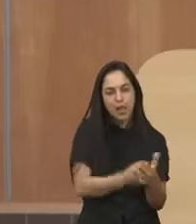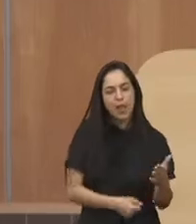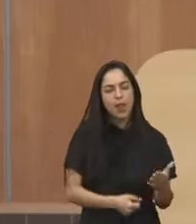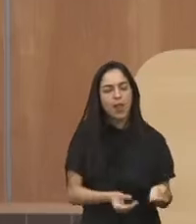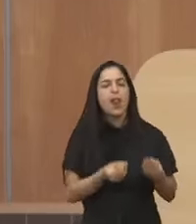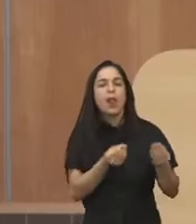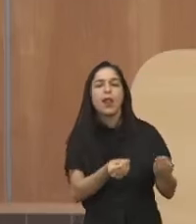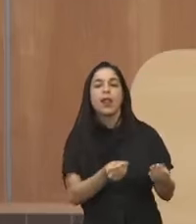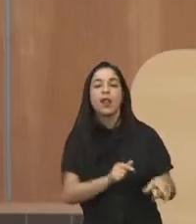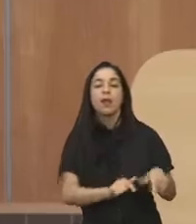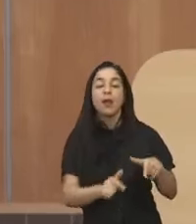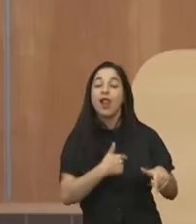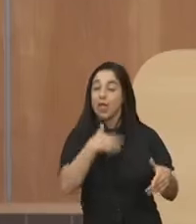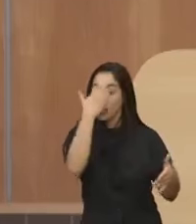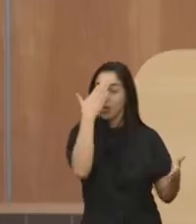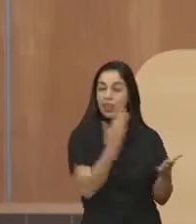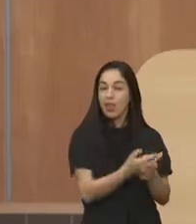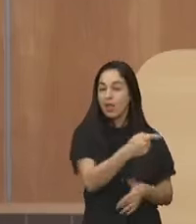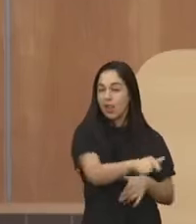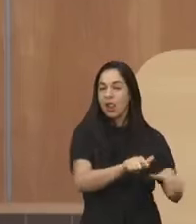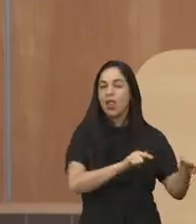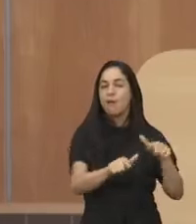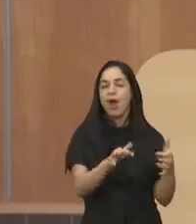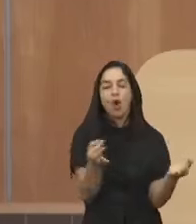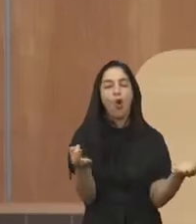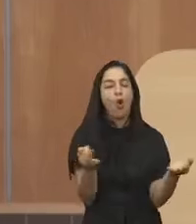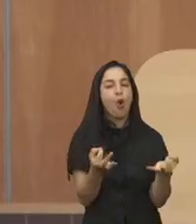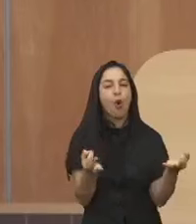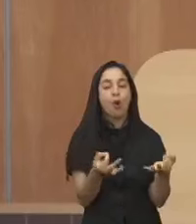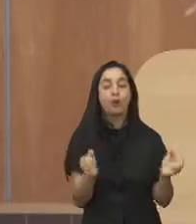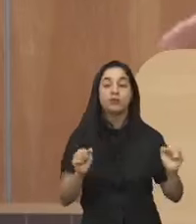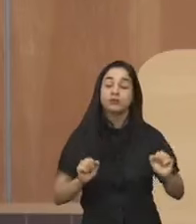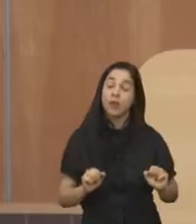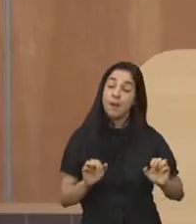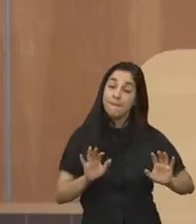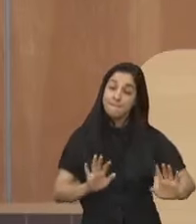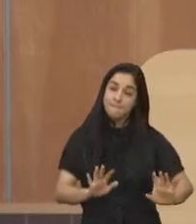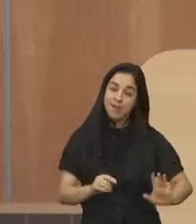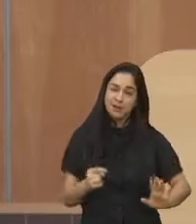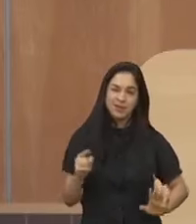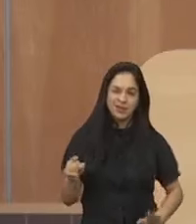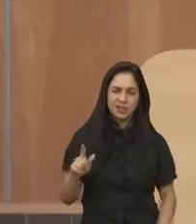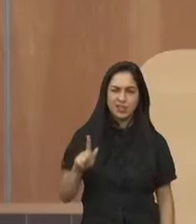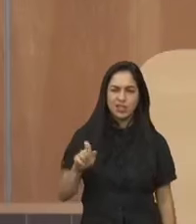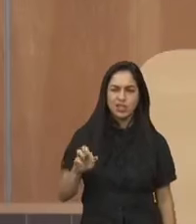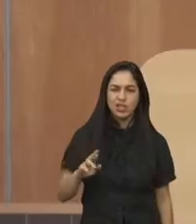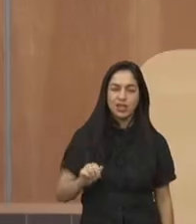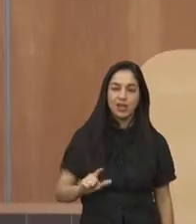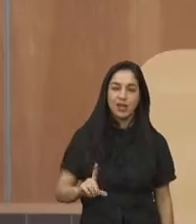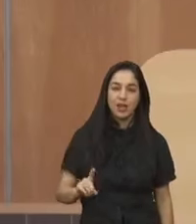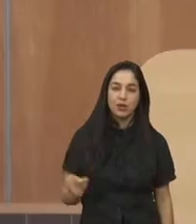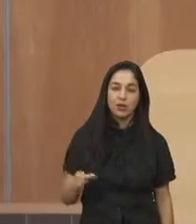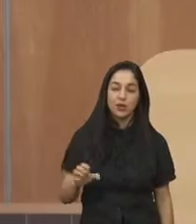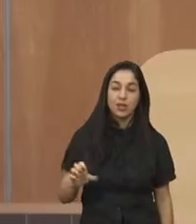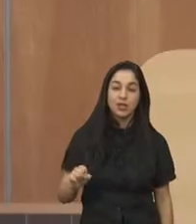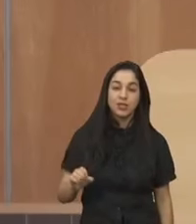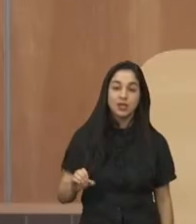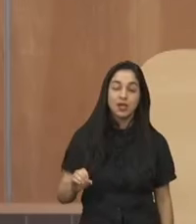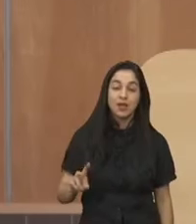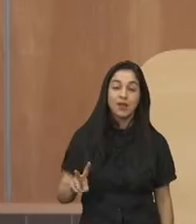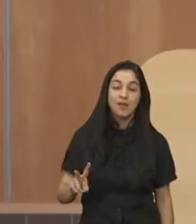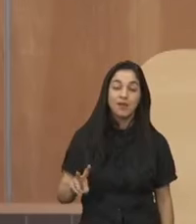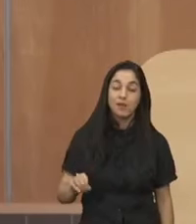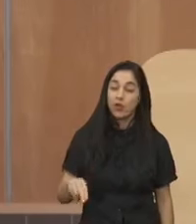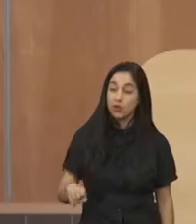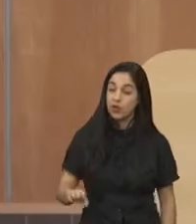E eu confio neles porque eles estão fazendo um bom trabalho. Mas a situação da Geraldo Scavone é completamente diferente. É uma região que não tem